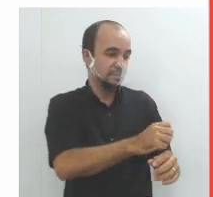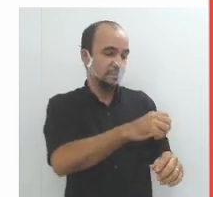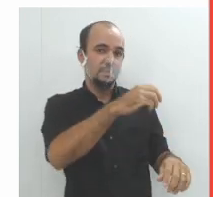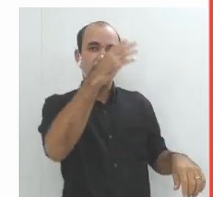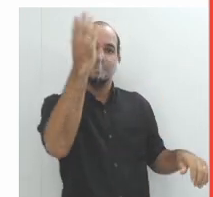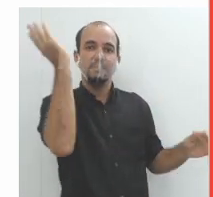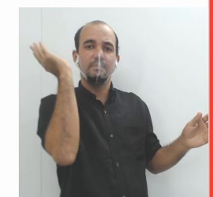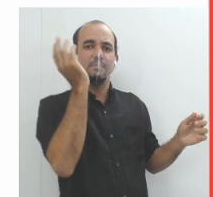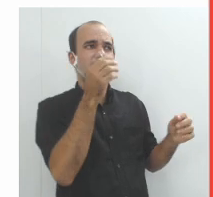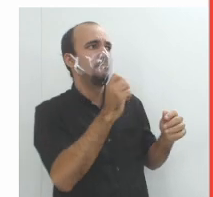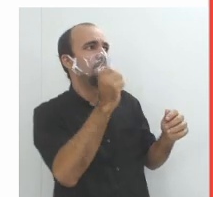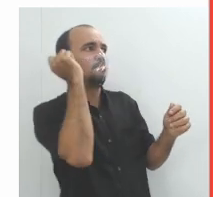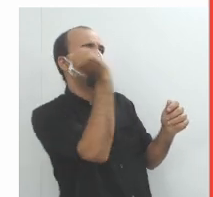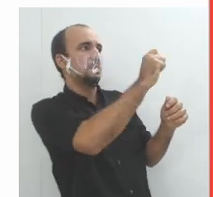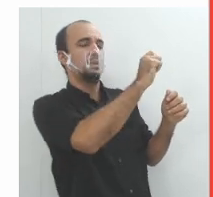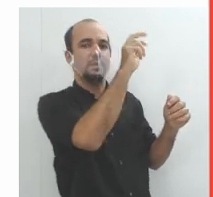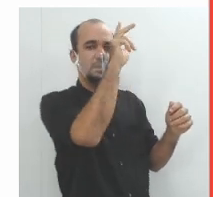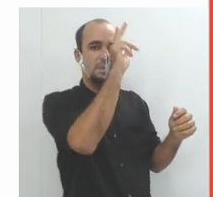por uma palavra.